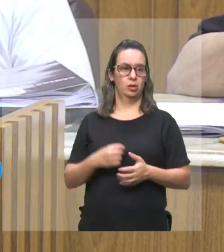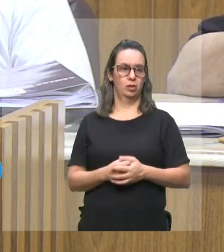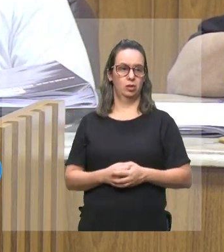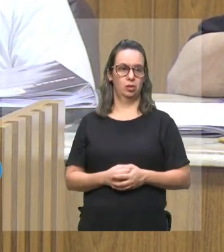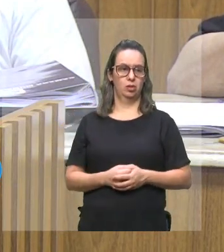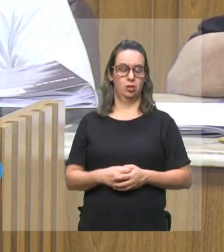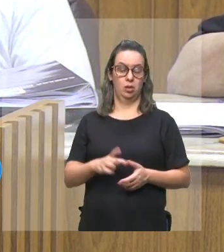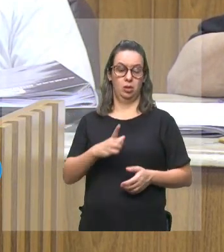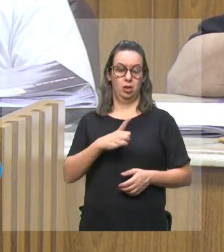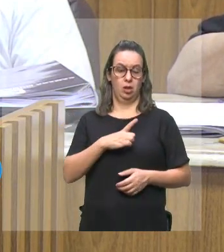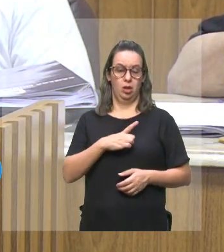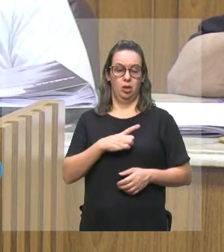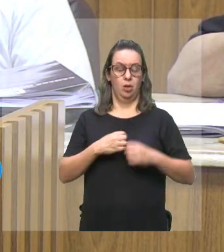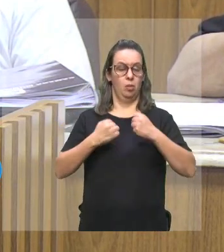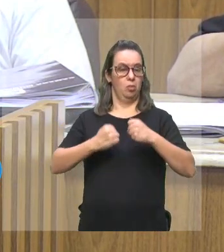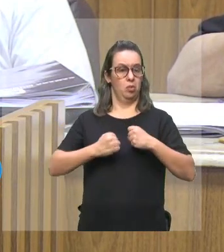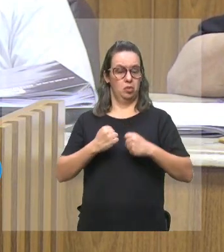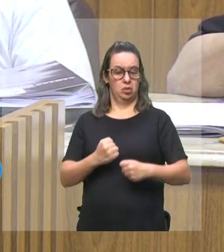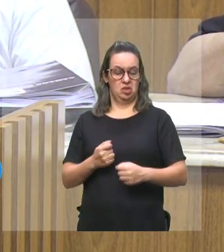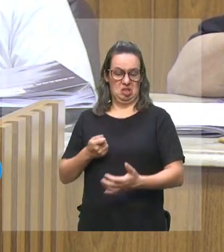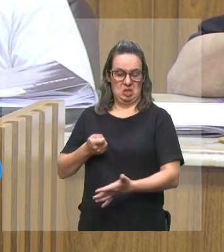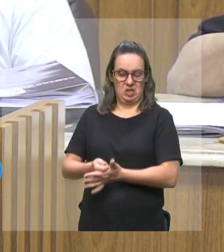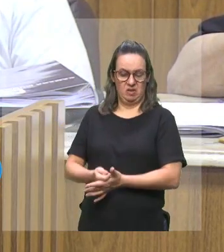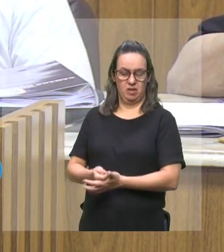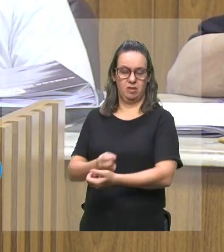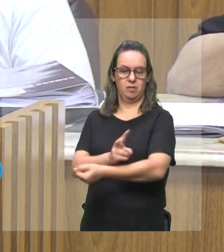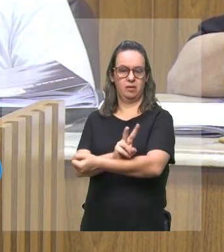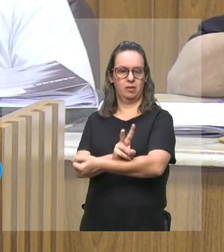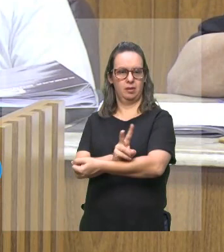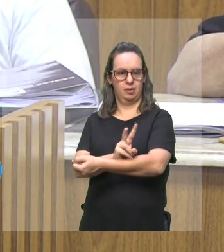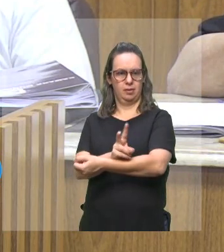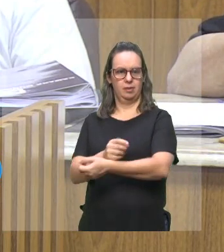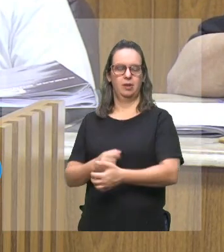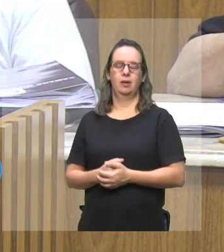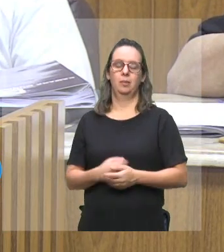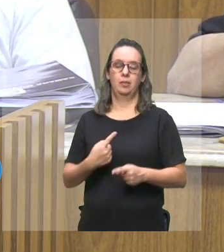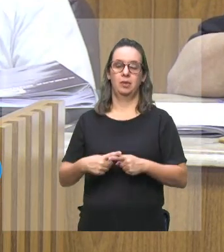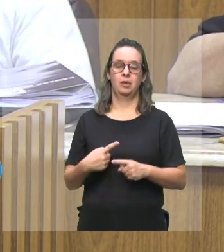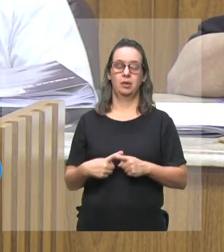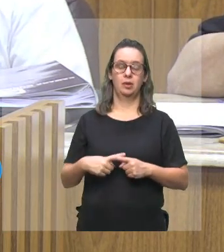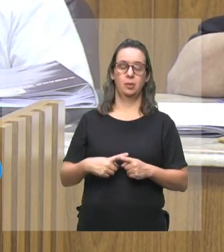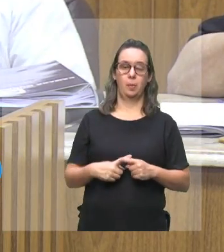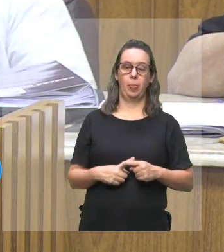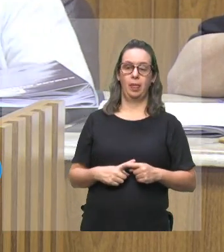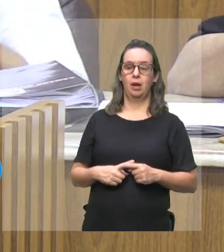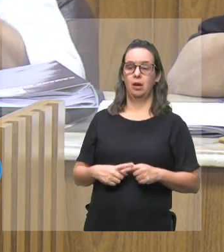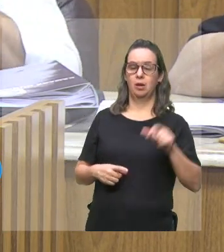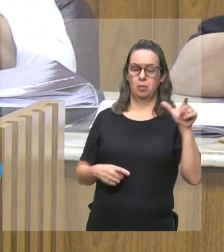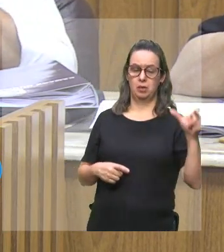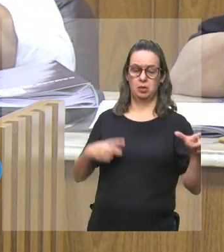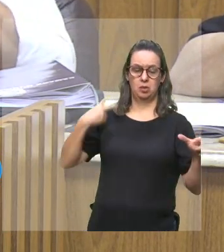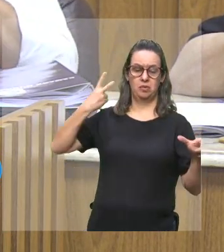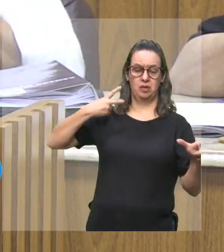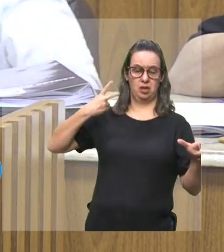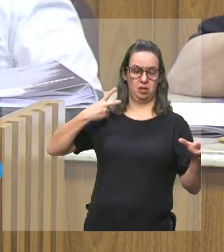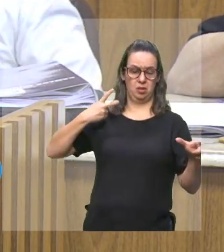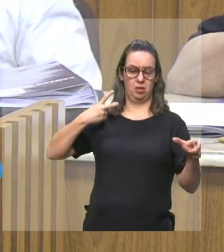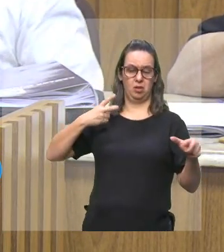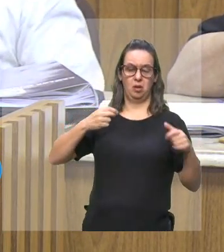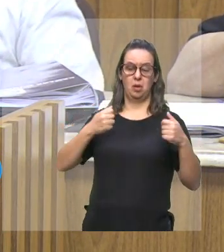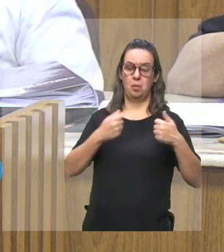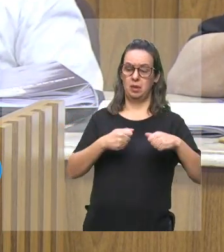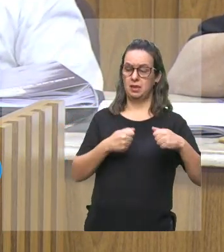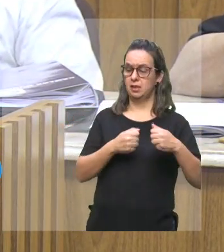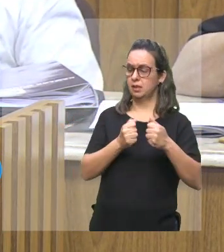fiscalizar a administração municipal. Cabe ao vereador acompanhar o Poder Executivo local, principalmente